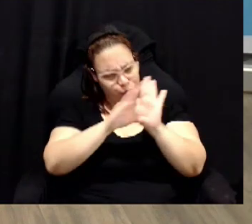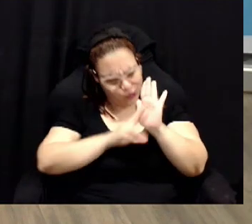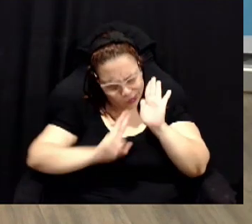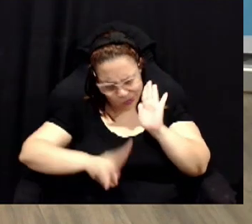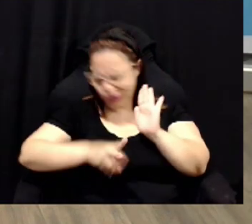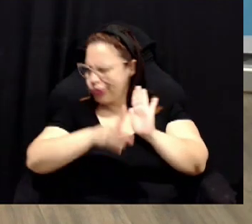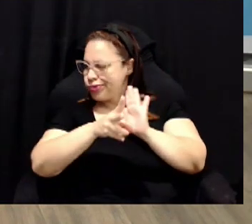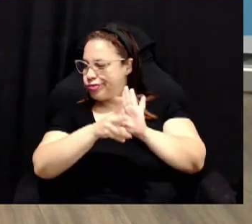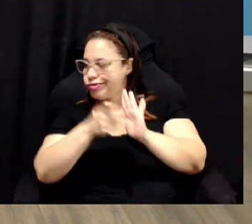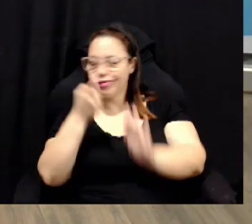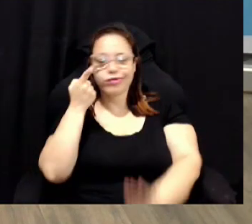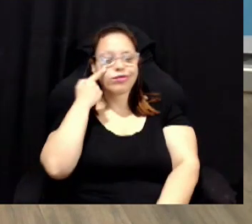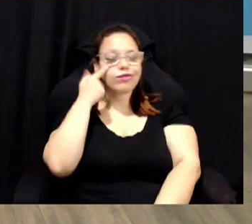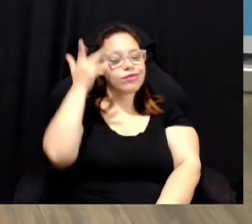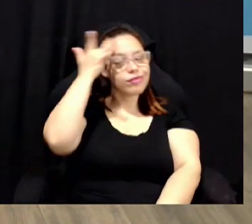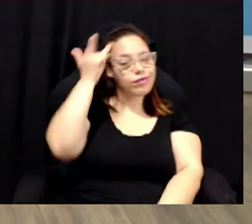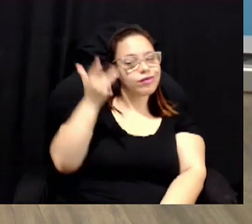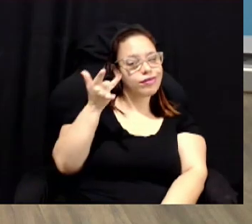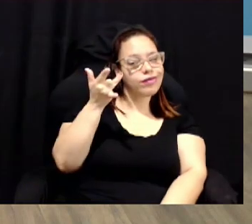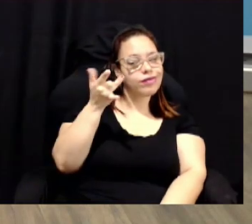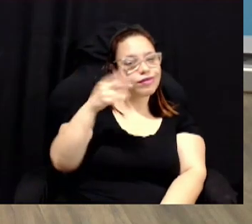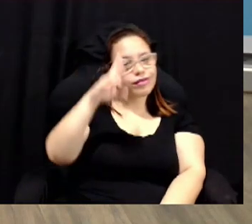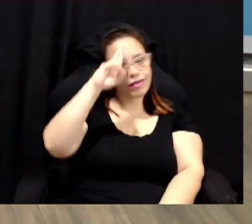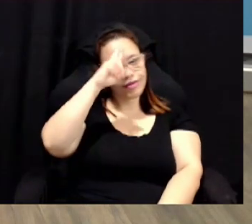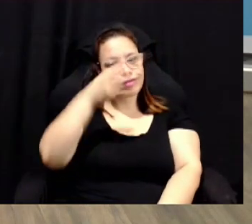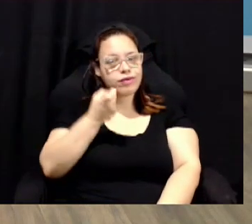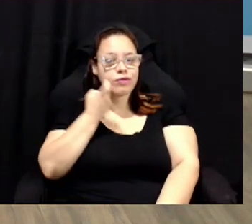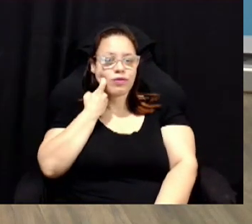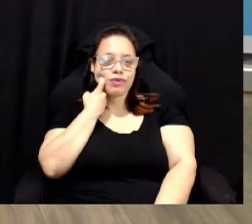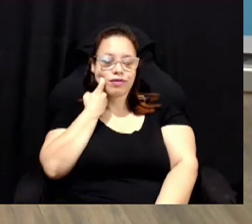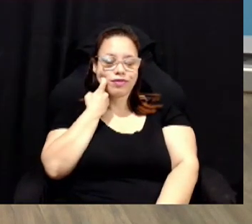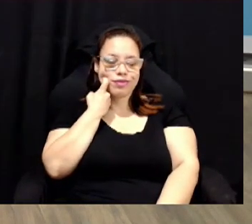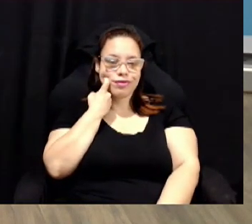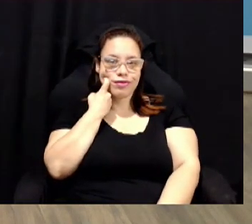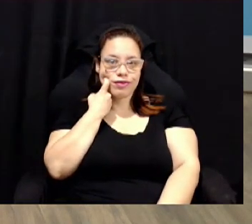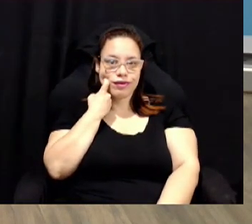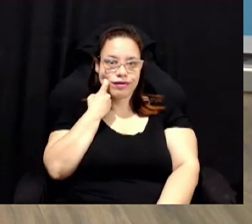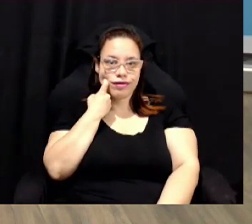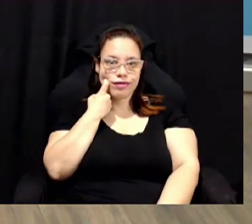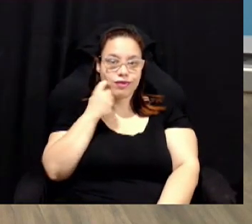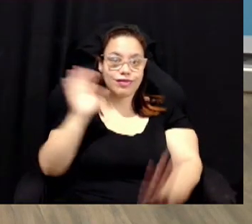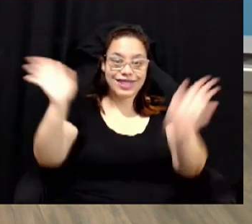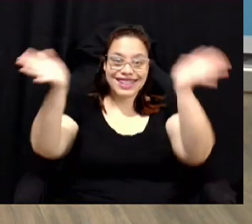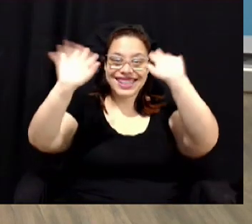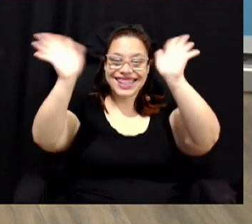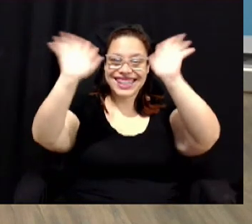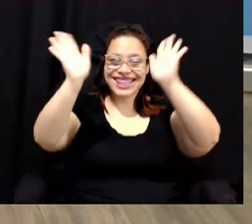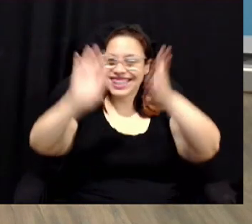programação e nos vemos amanhã na sexta-feira ao meio-dia. Até lá. Tchau, tchau.